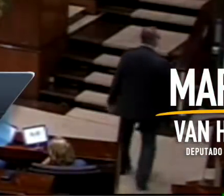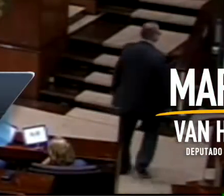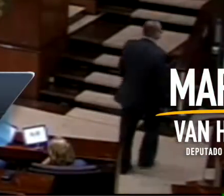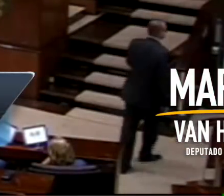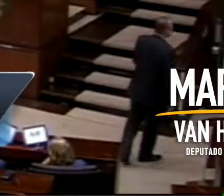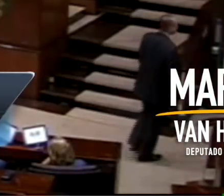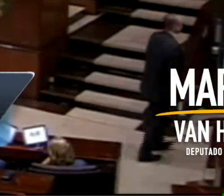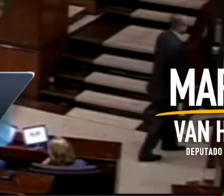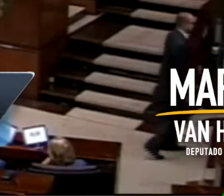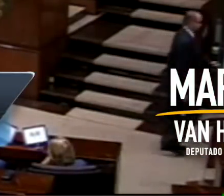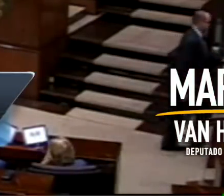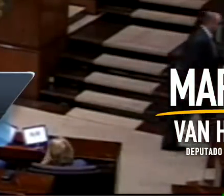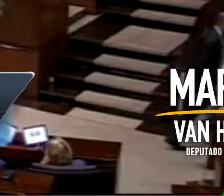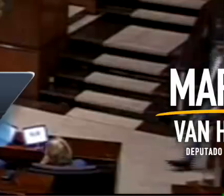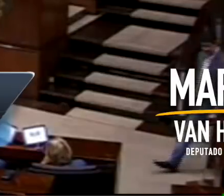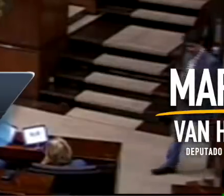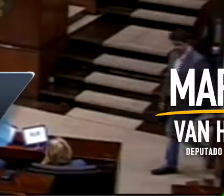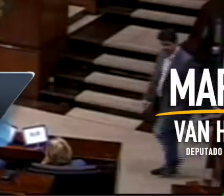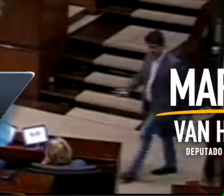eu gostaria aqui de lamentar